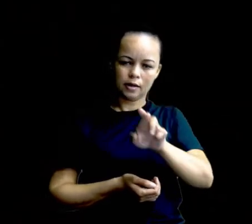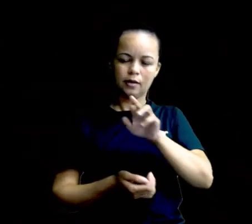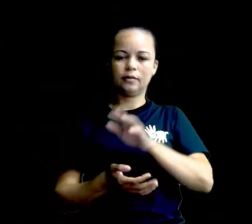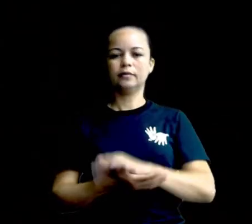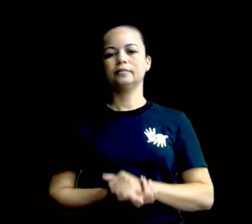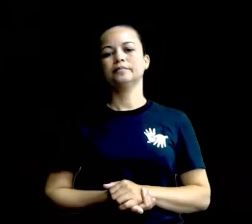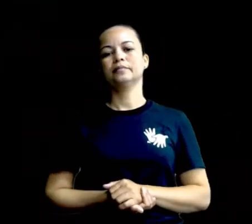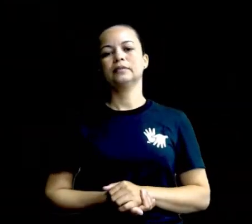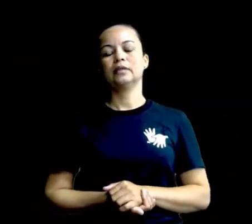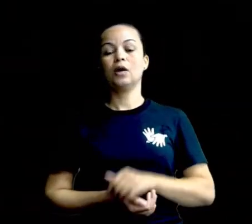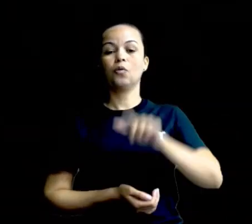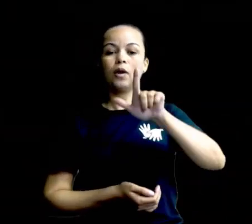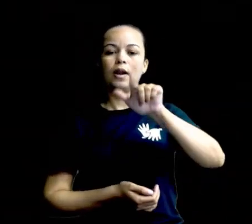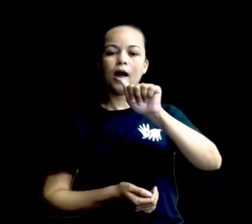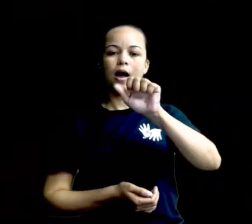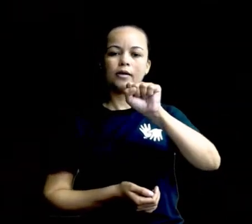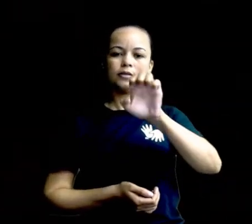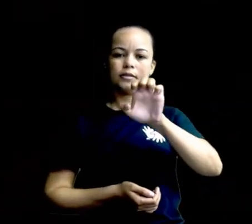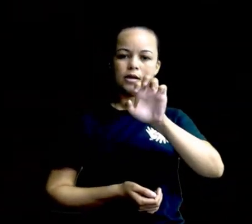tá?